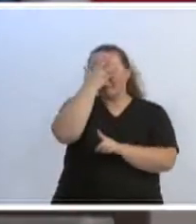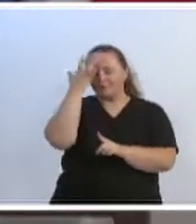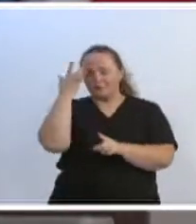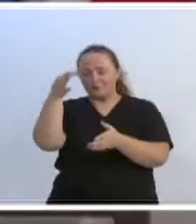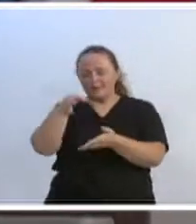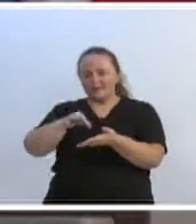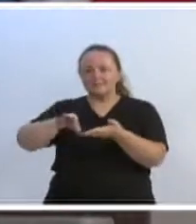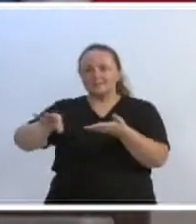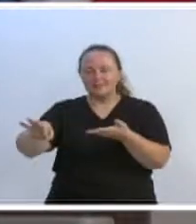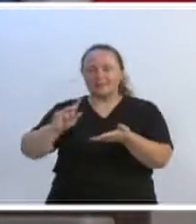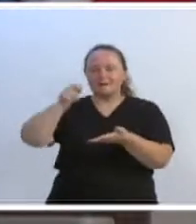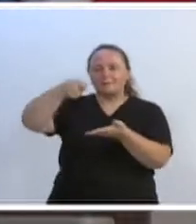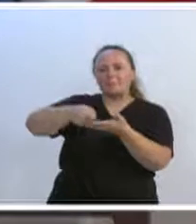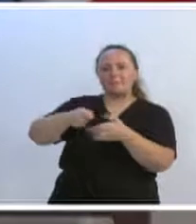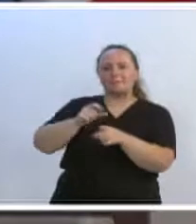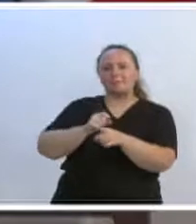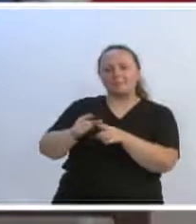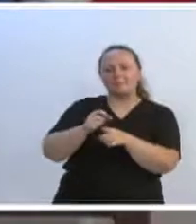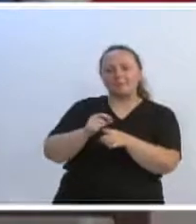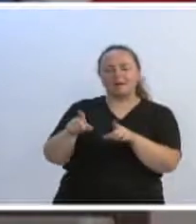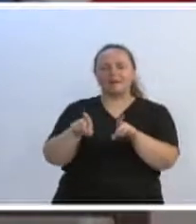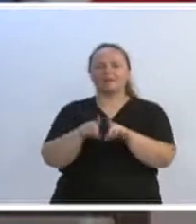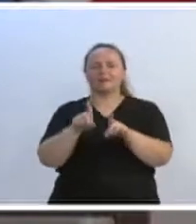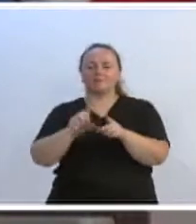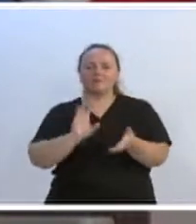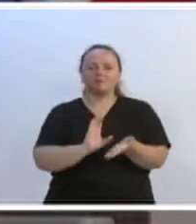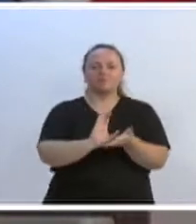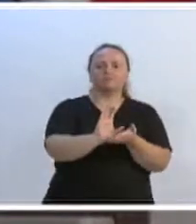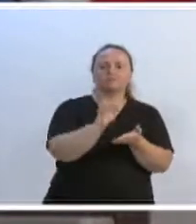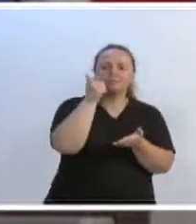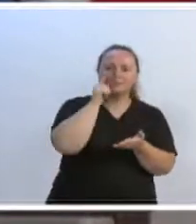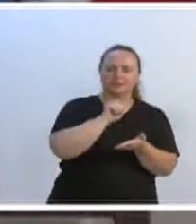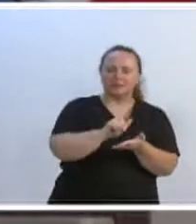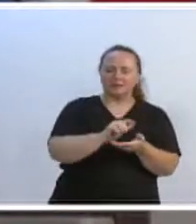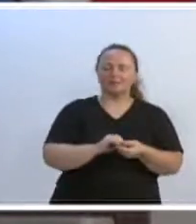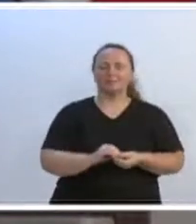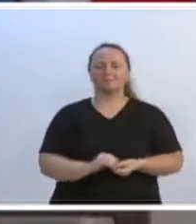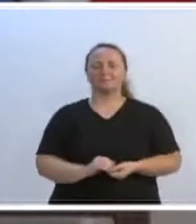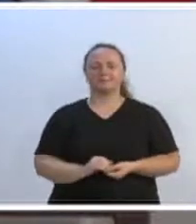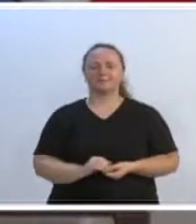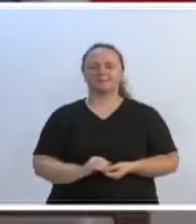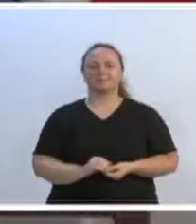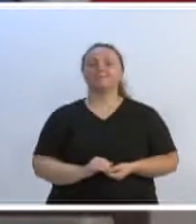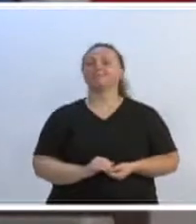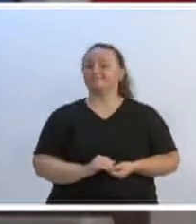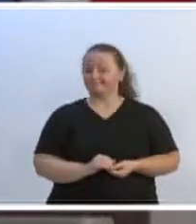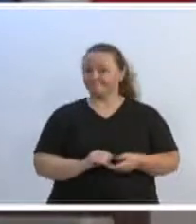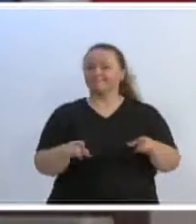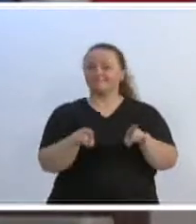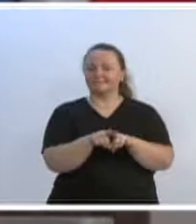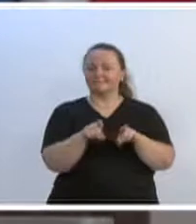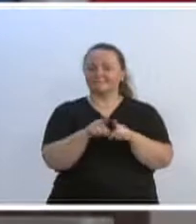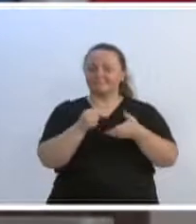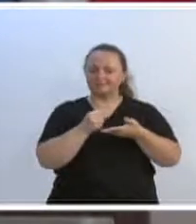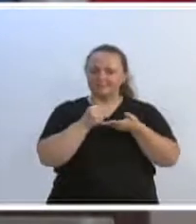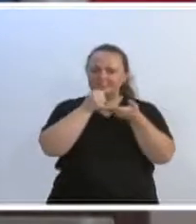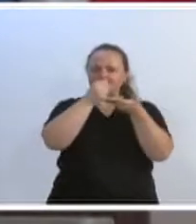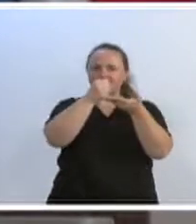E com essa criação do conselho editorial, pessoas de gabarito, pessoas da universidade, pessoas da